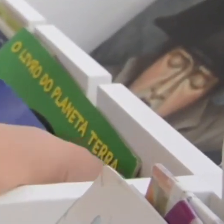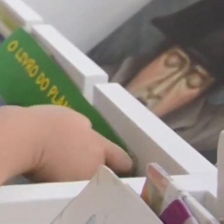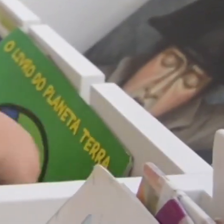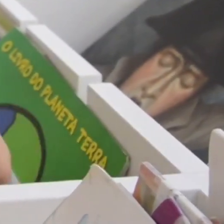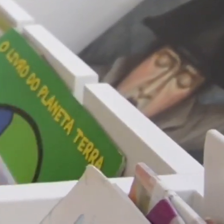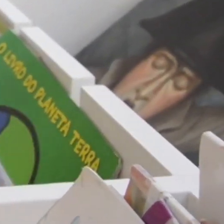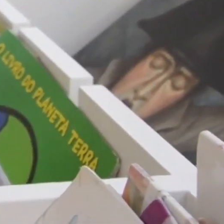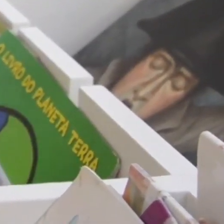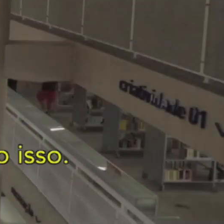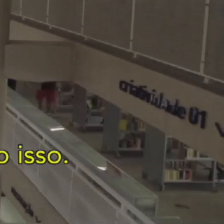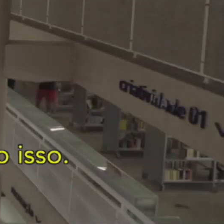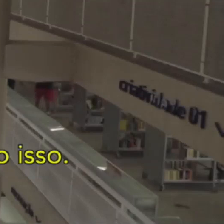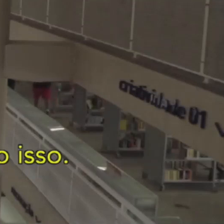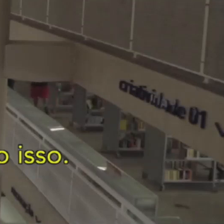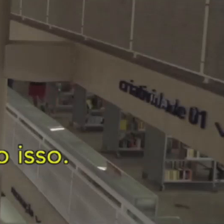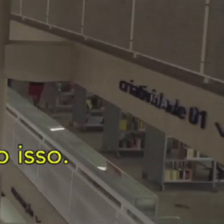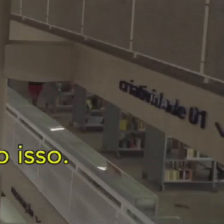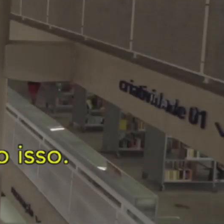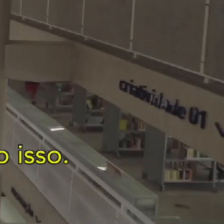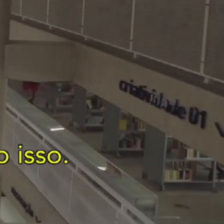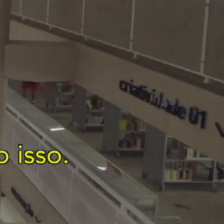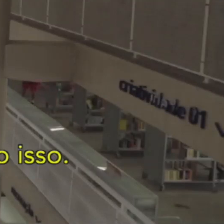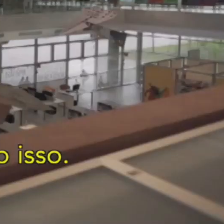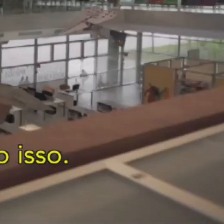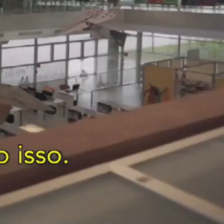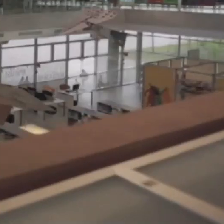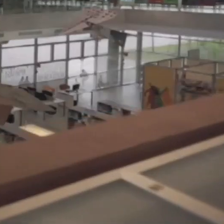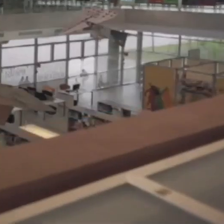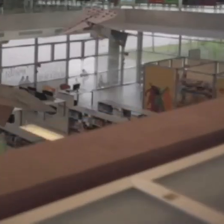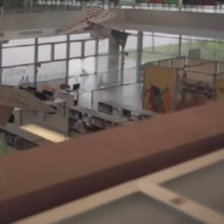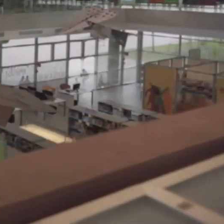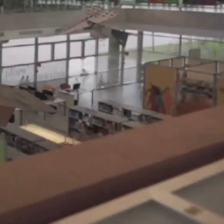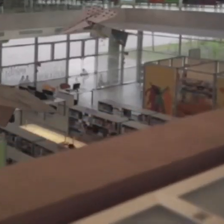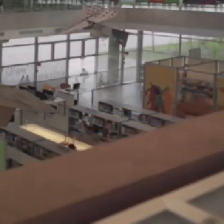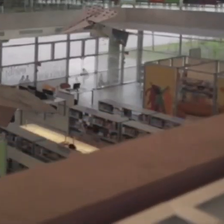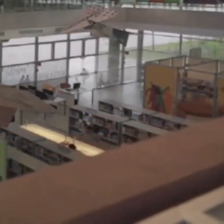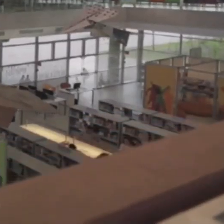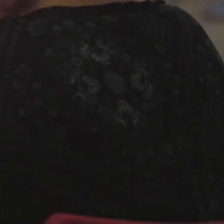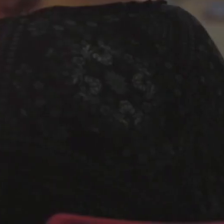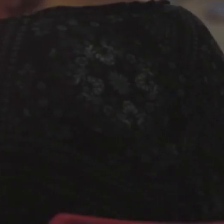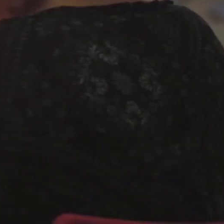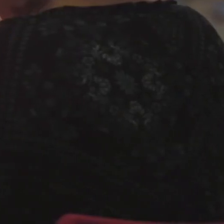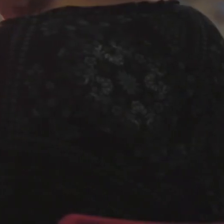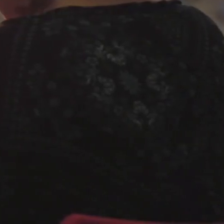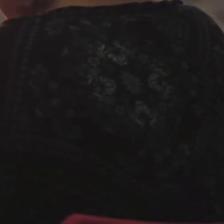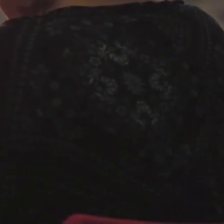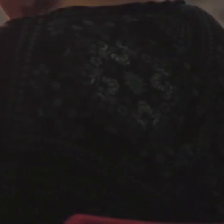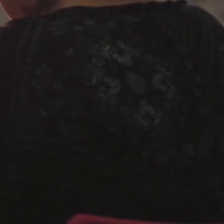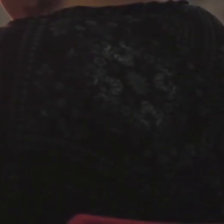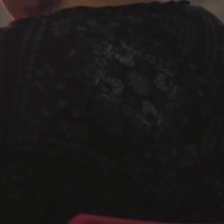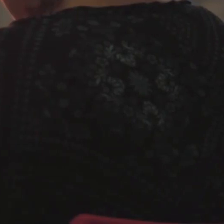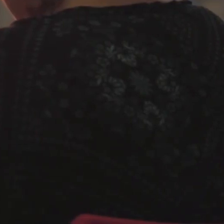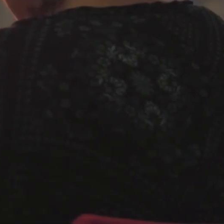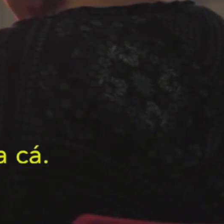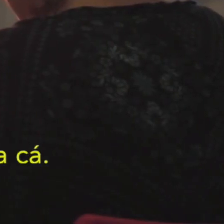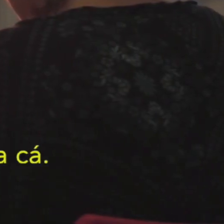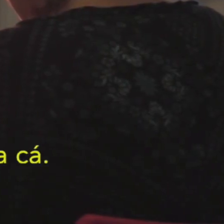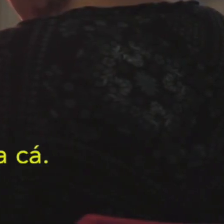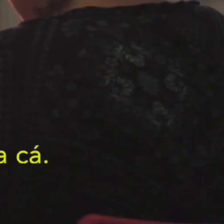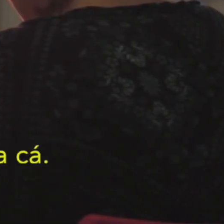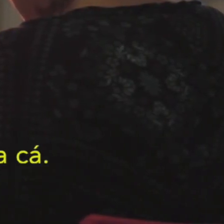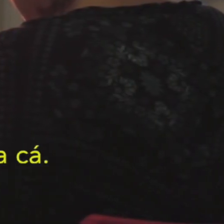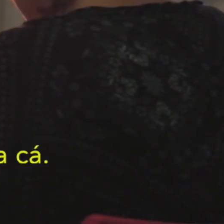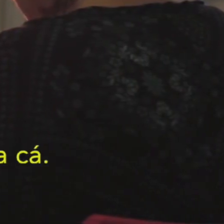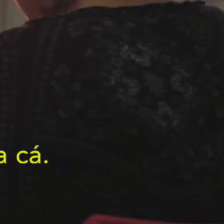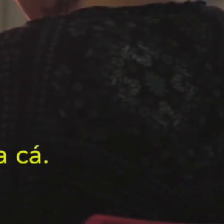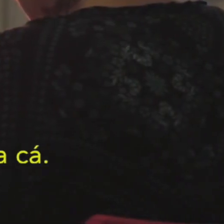estão. Sim, nossas bibliotecas também são isso, mas vão além. Esse sol é inspirador, né? A